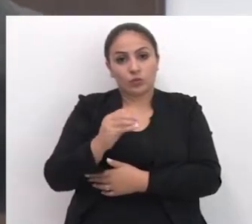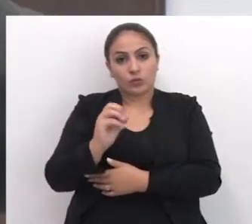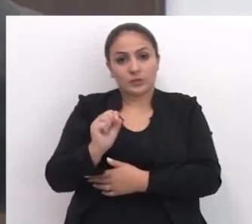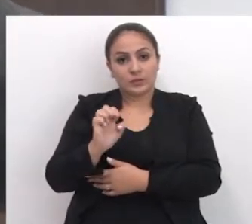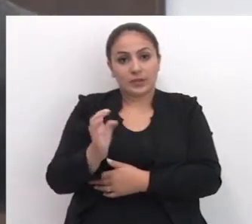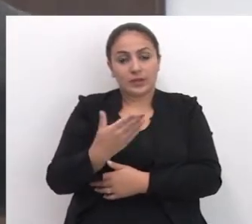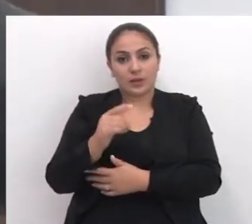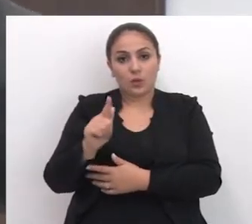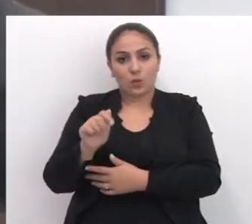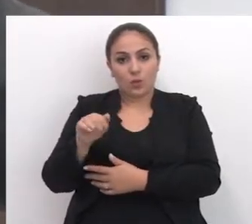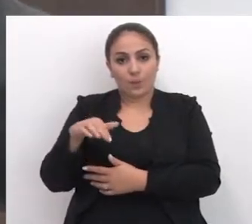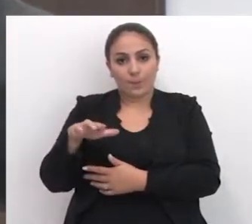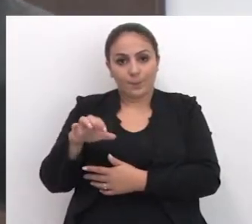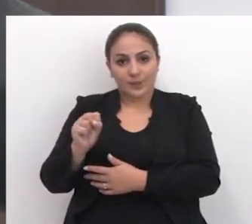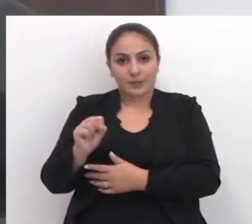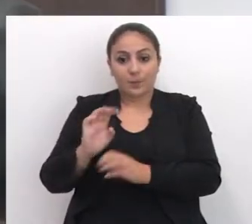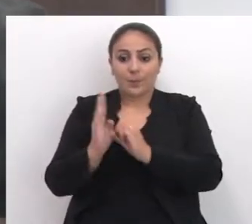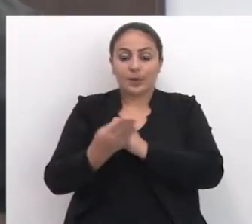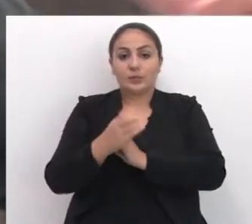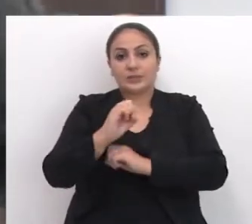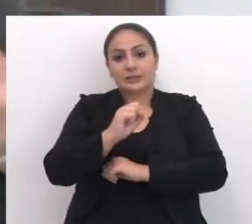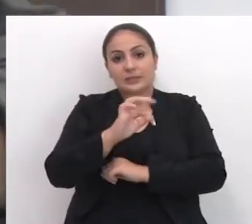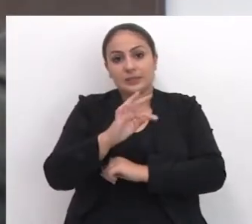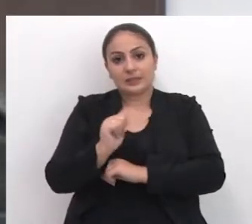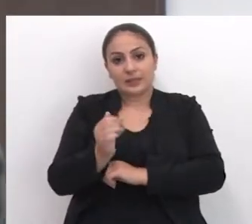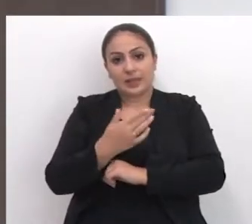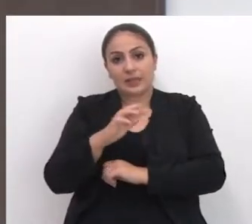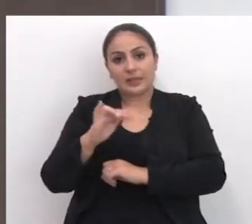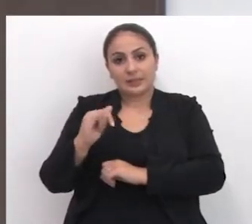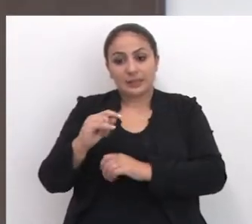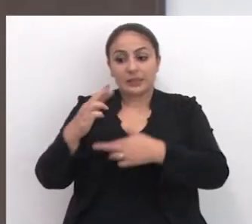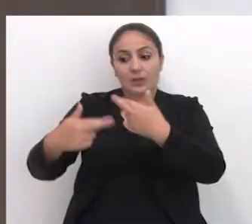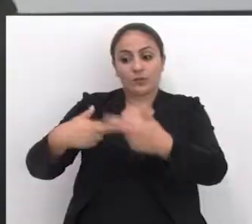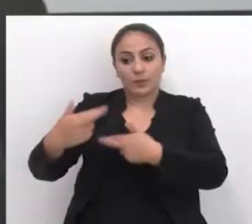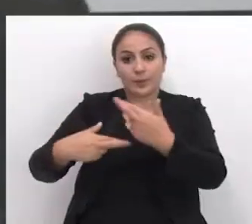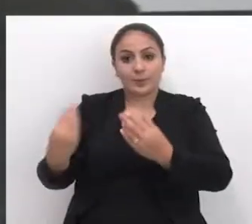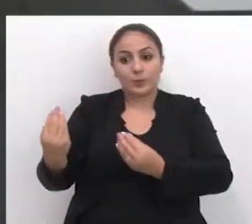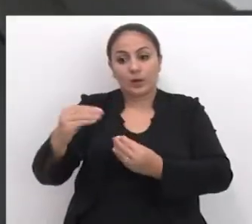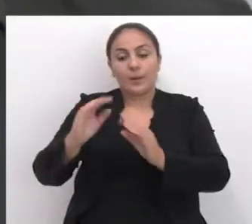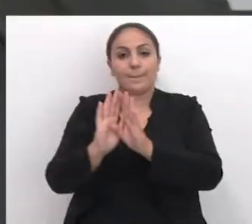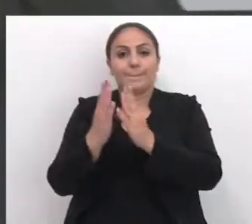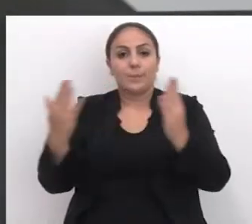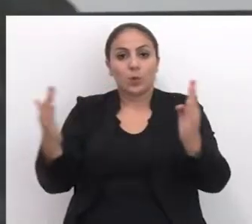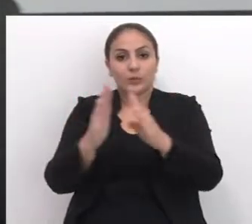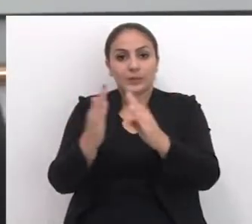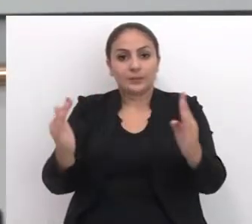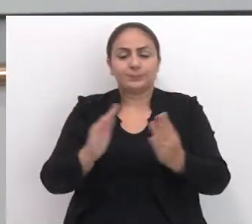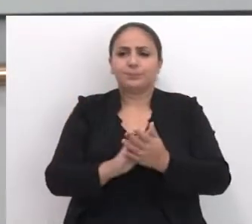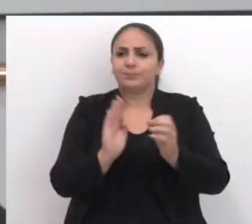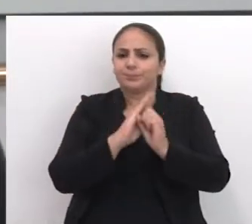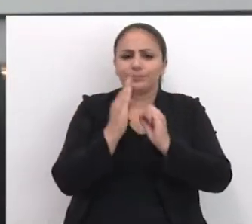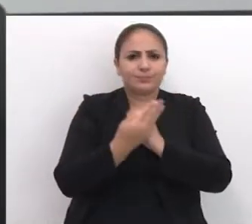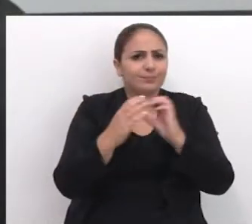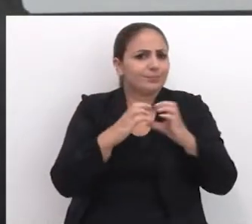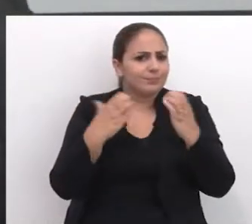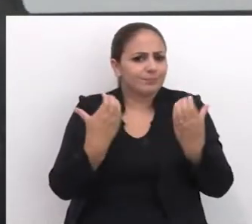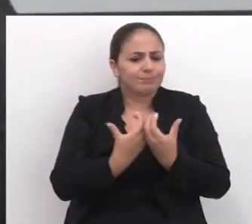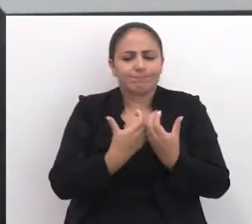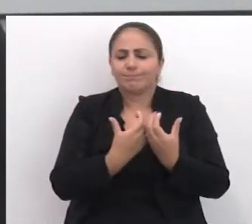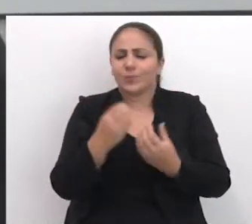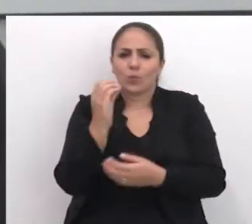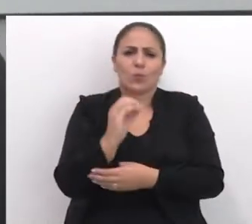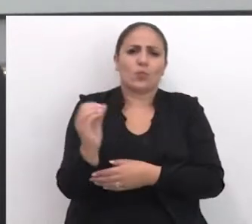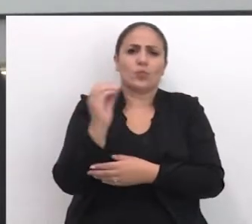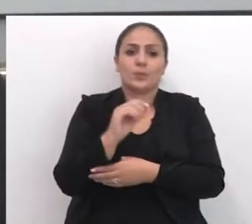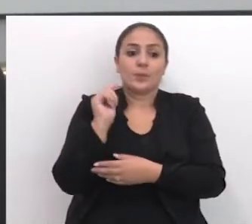Rita, seja reformado para dar espaço a uma biblioteca. É um bairro de uma comunidade maravilhosa e que então